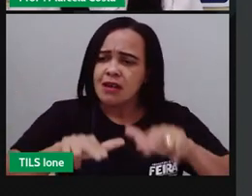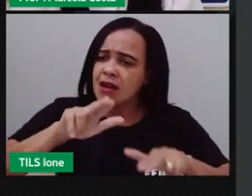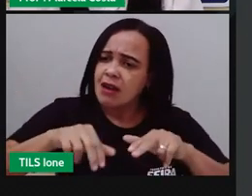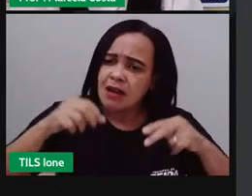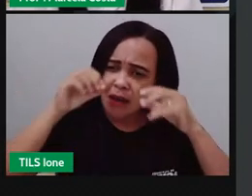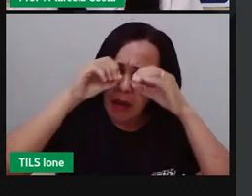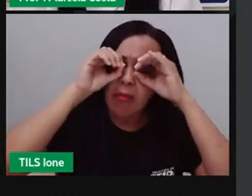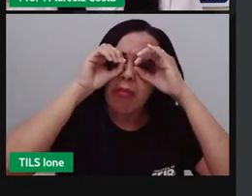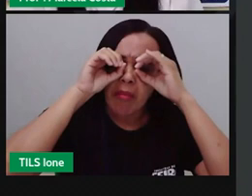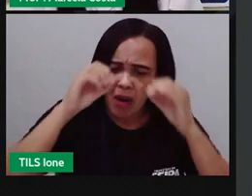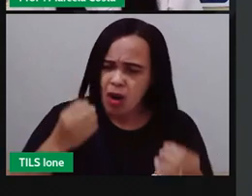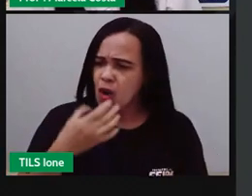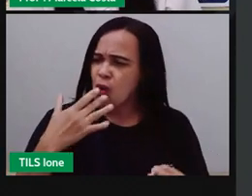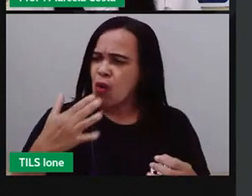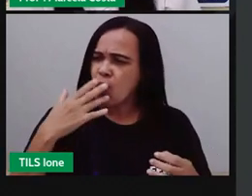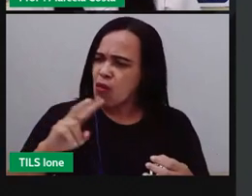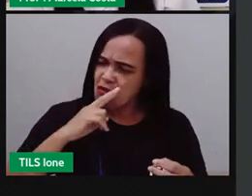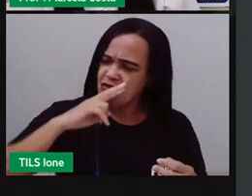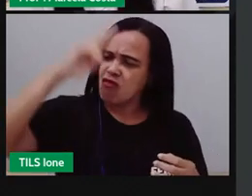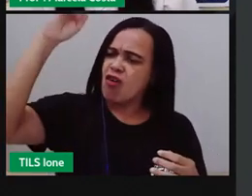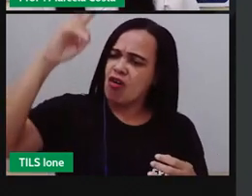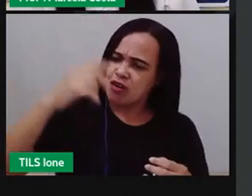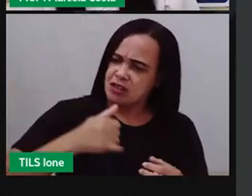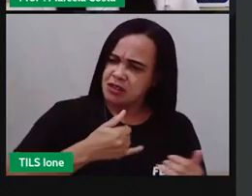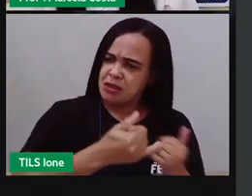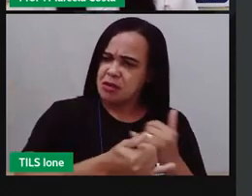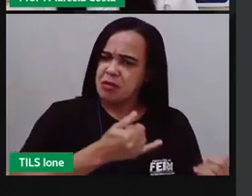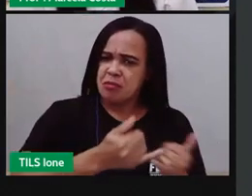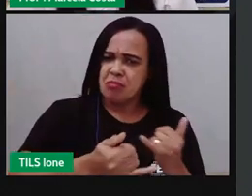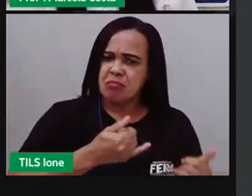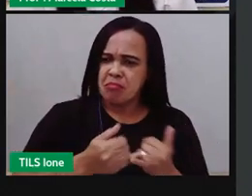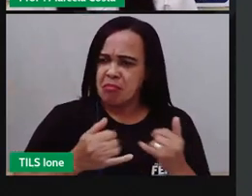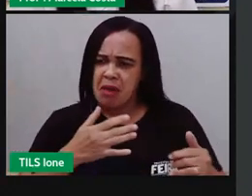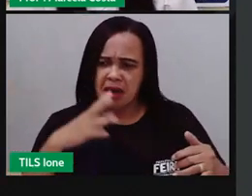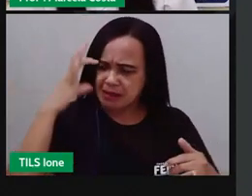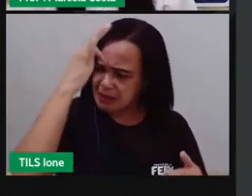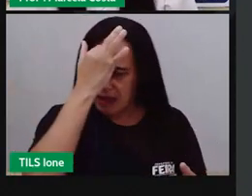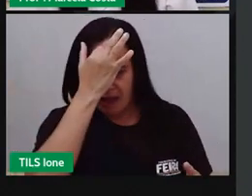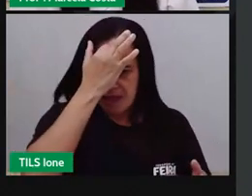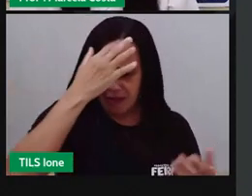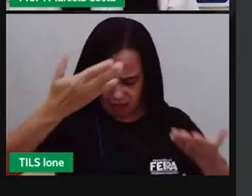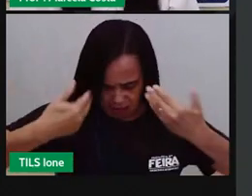escandalosa? Parece até fantasia que trabalha de carnaval.